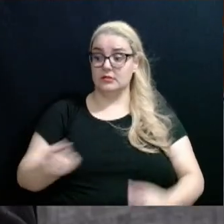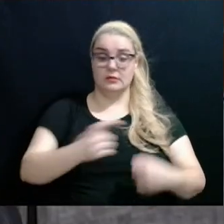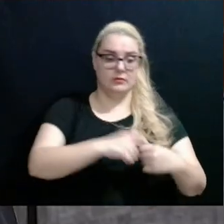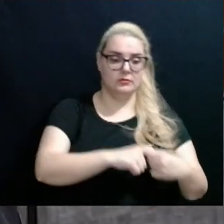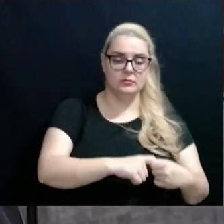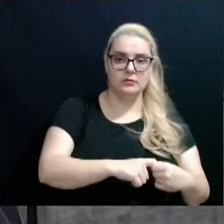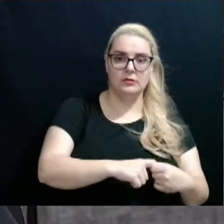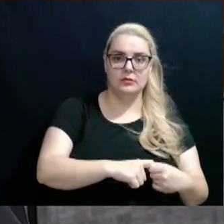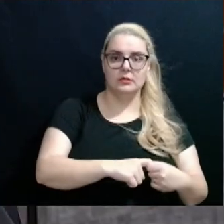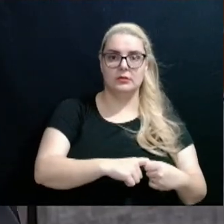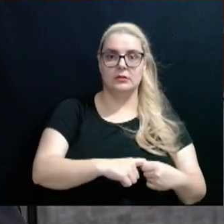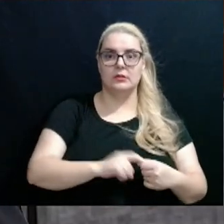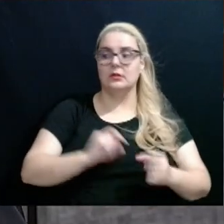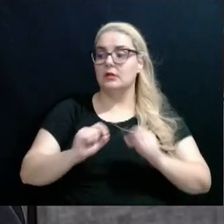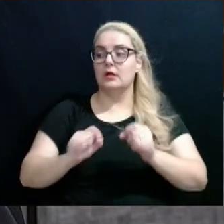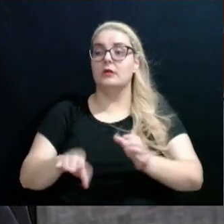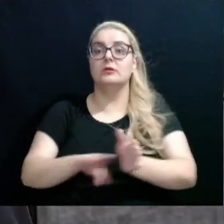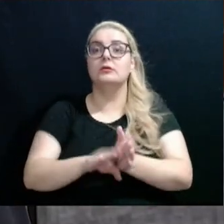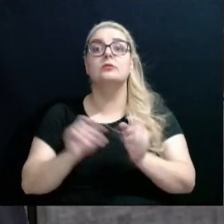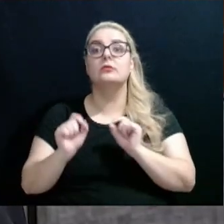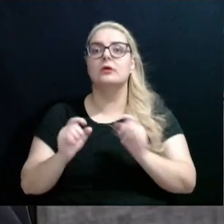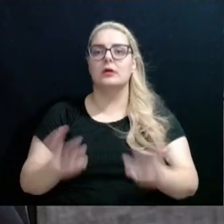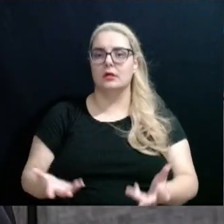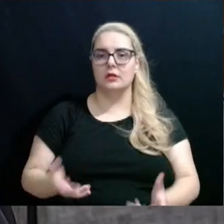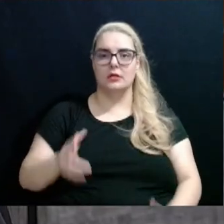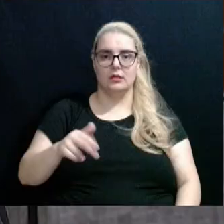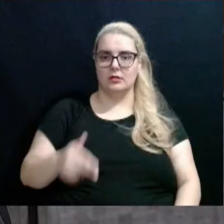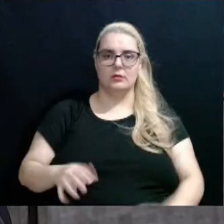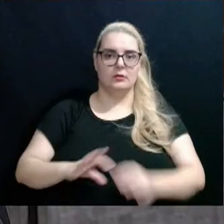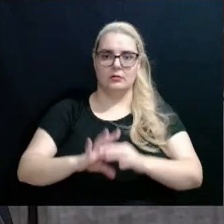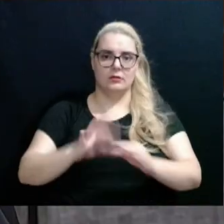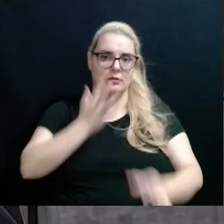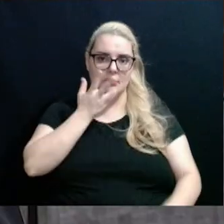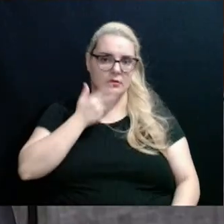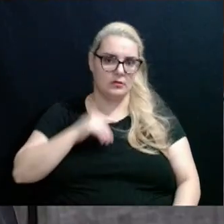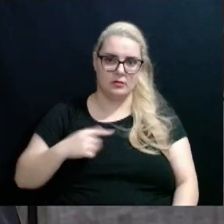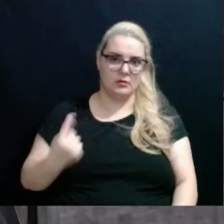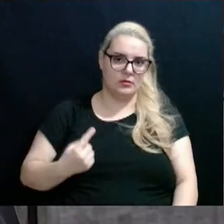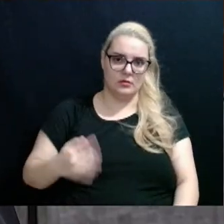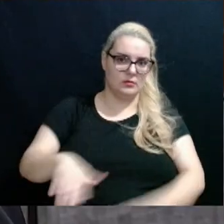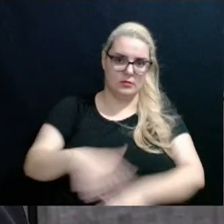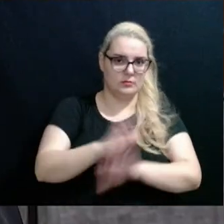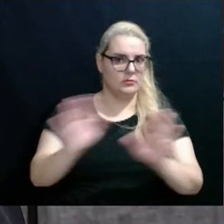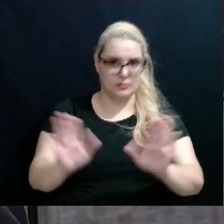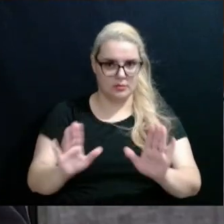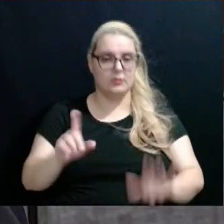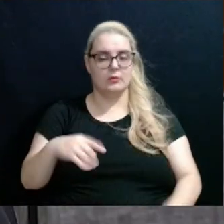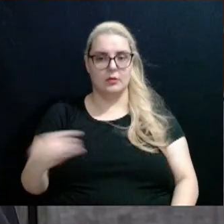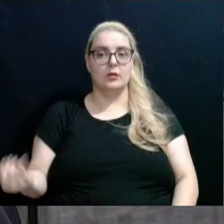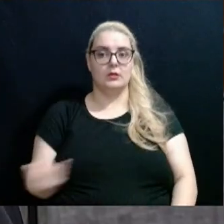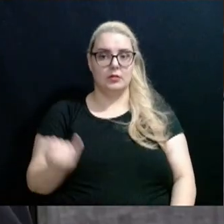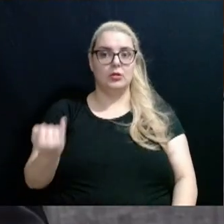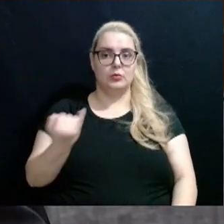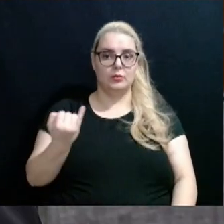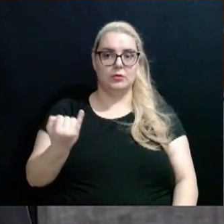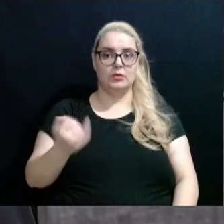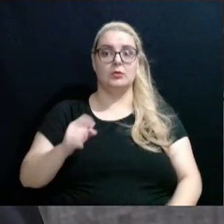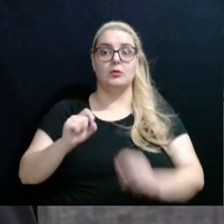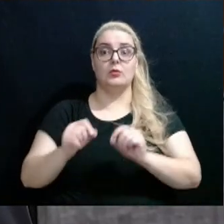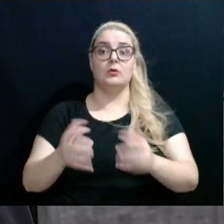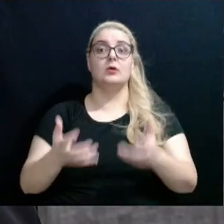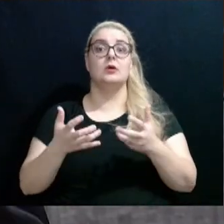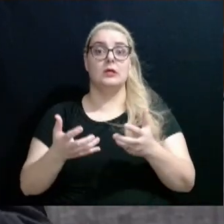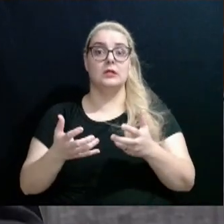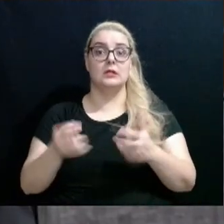está vindo com quem. E nunca deixar a criança ficar andando sozinho para as ruas. É muito importante. Então, o que nós queremos através